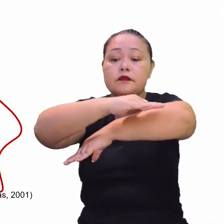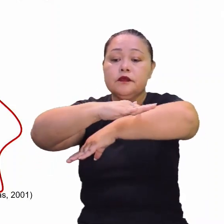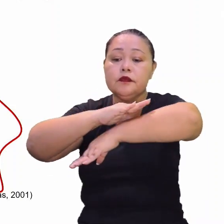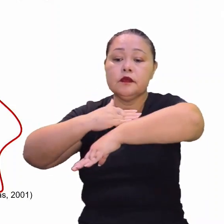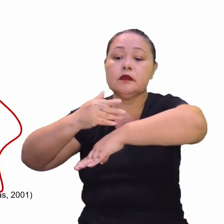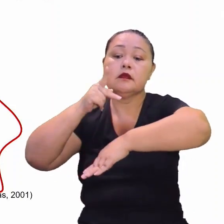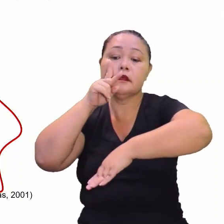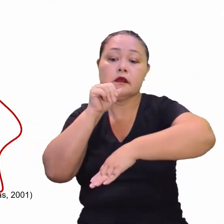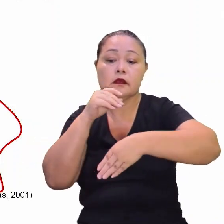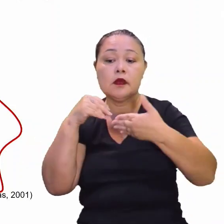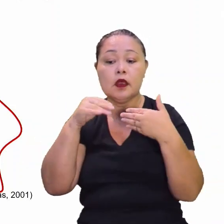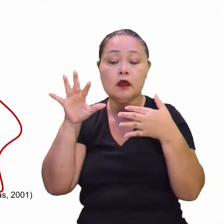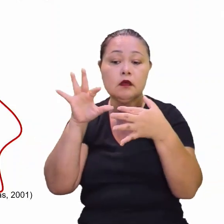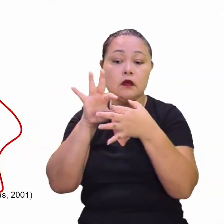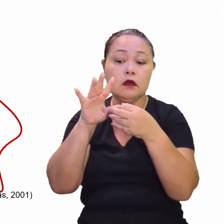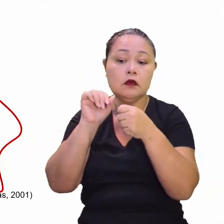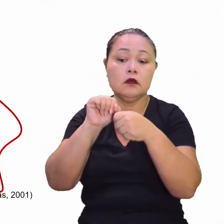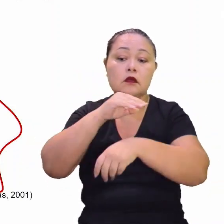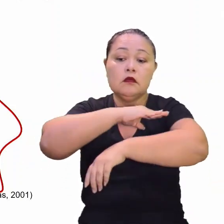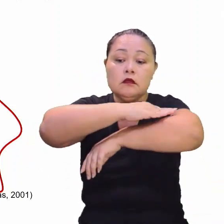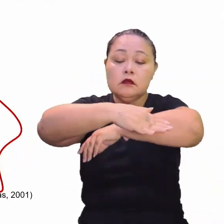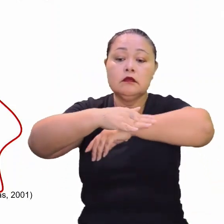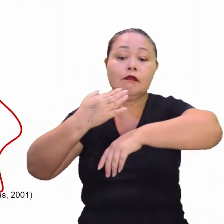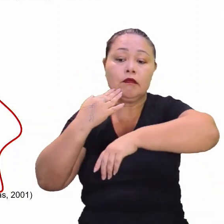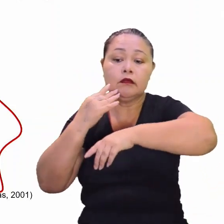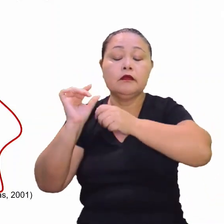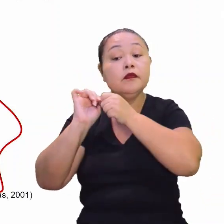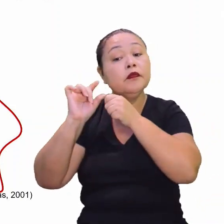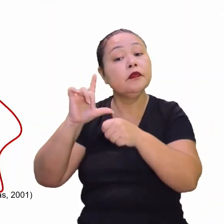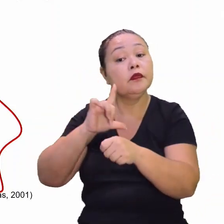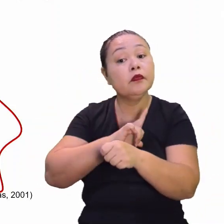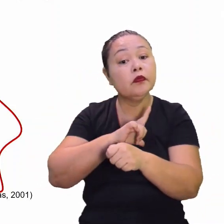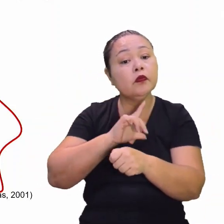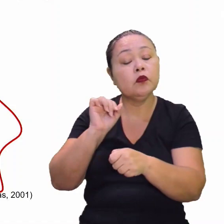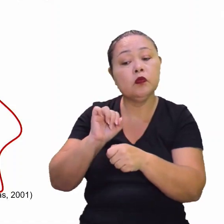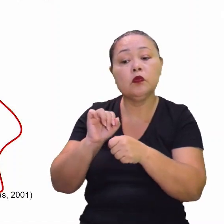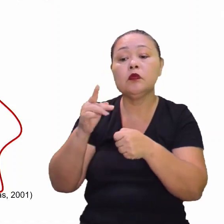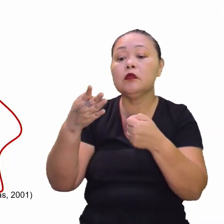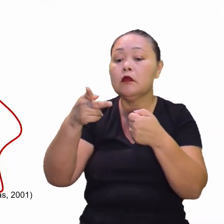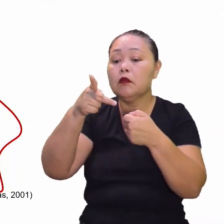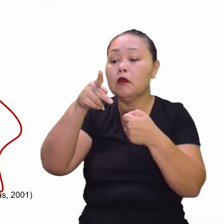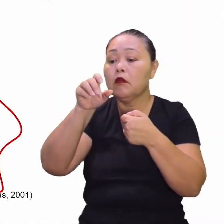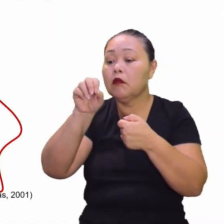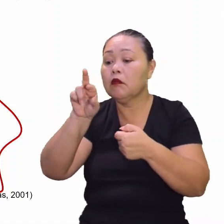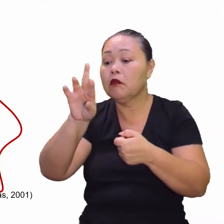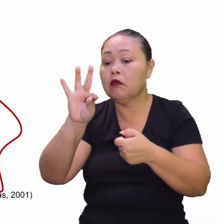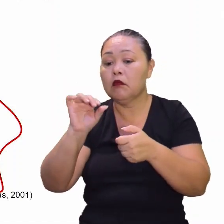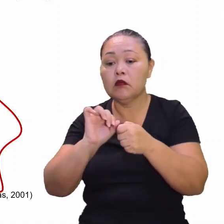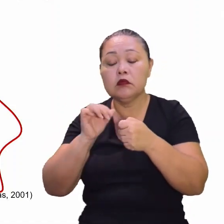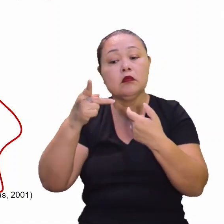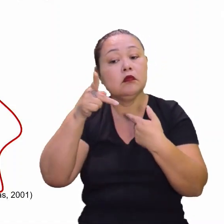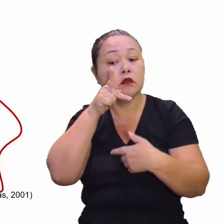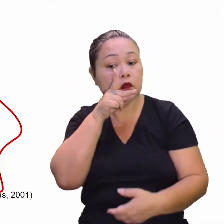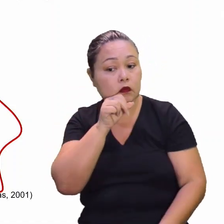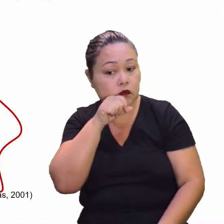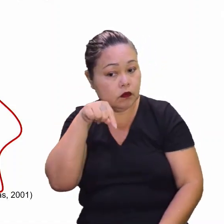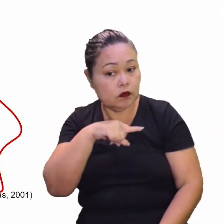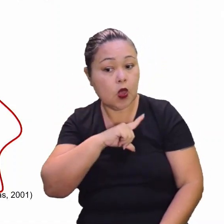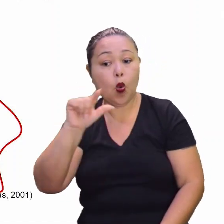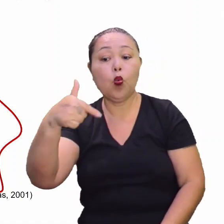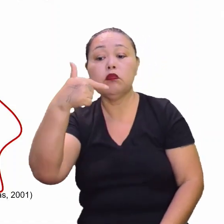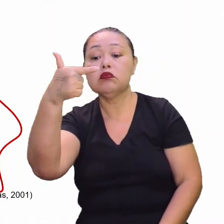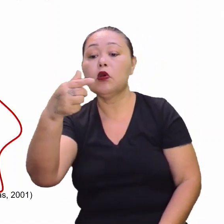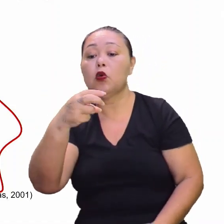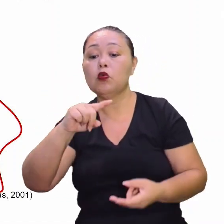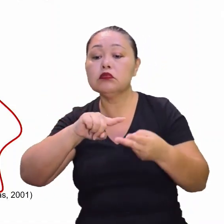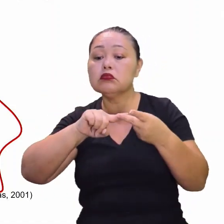da ligação de Porto Velho a Manaus, da rodovia, mas a gente tem aqui o que? O Porto de Porto Velho, que a partir de Porto Velho pega um